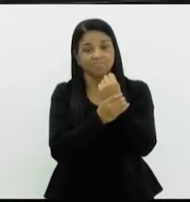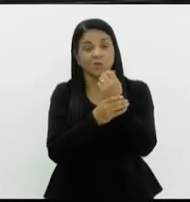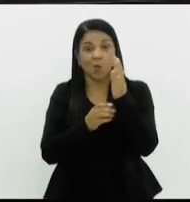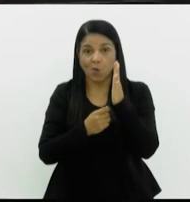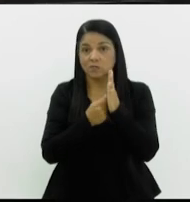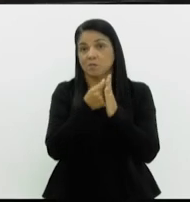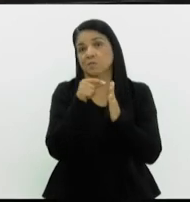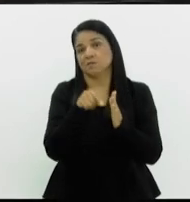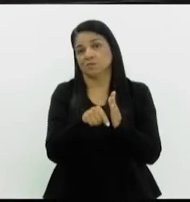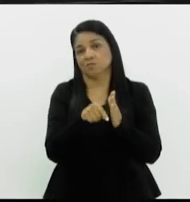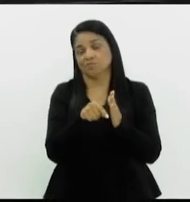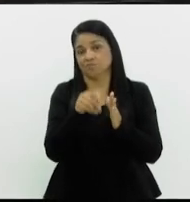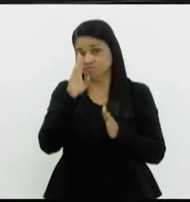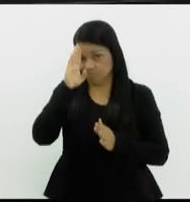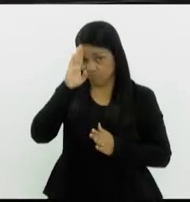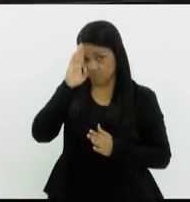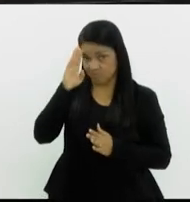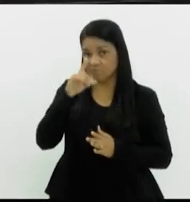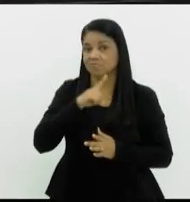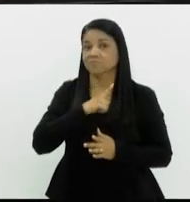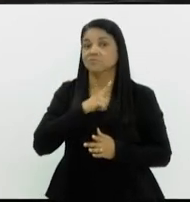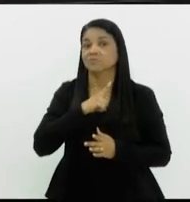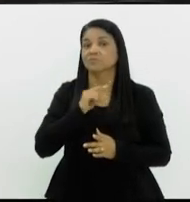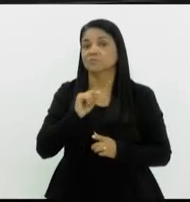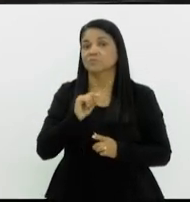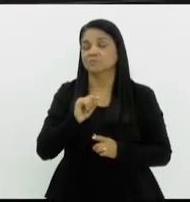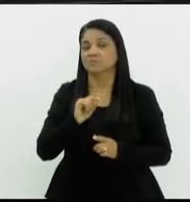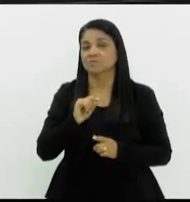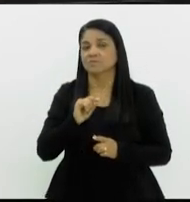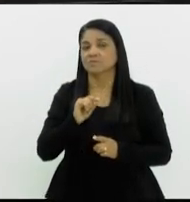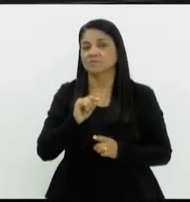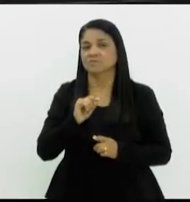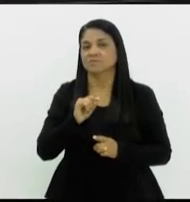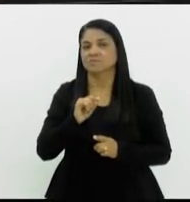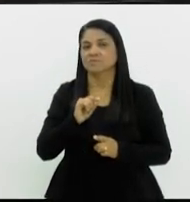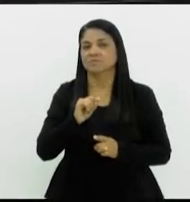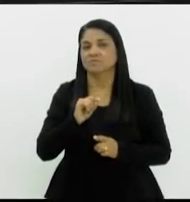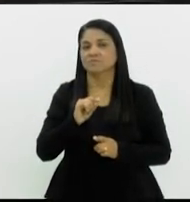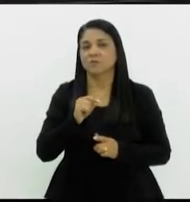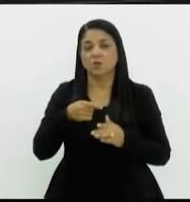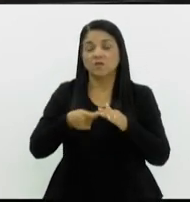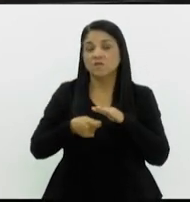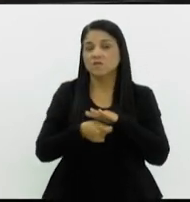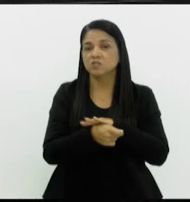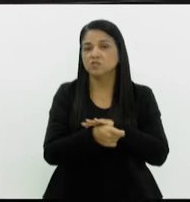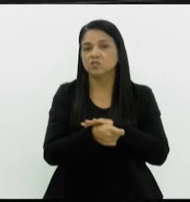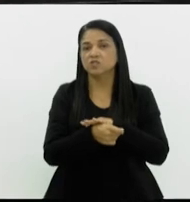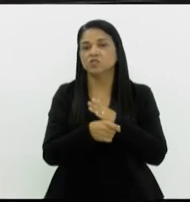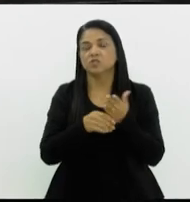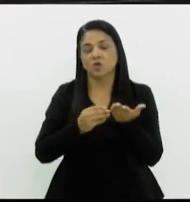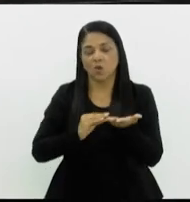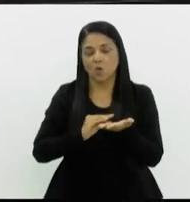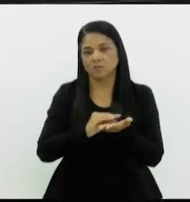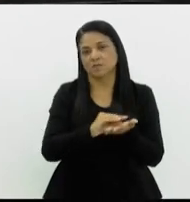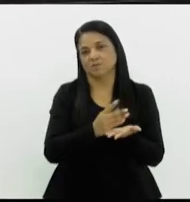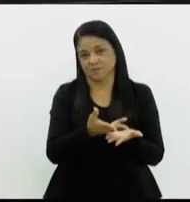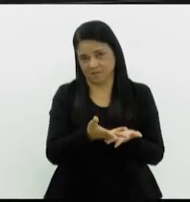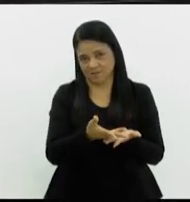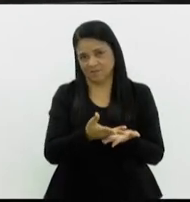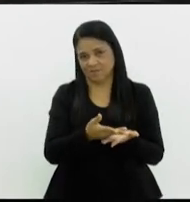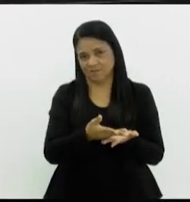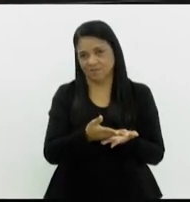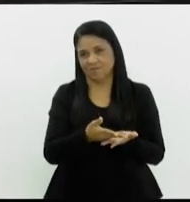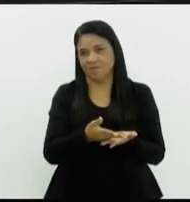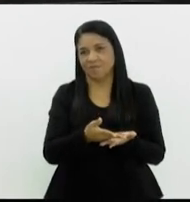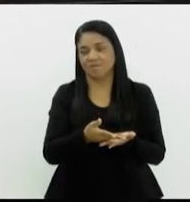orçamento, porque prioridade diz essencialmente em o que você vai investir orçamentariamente. Então,